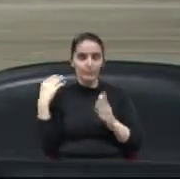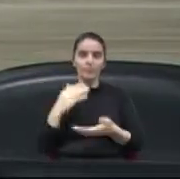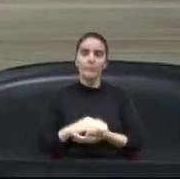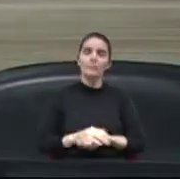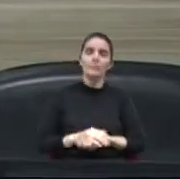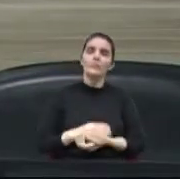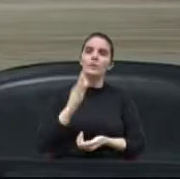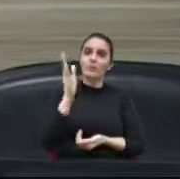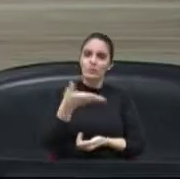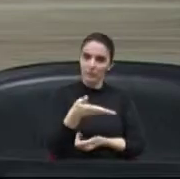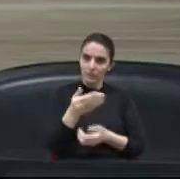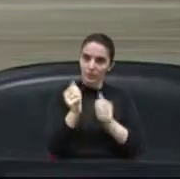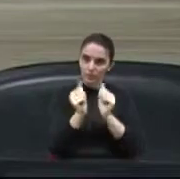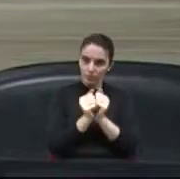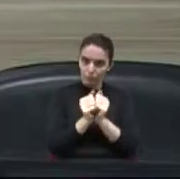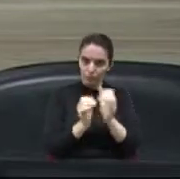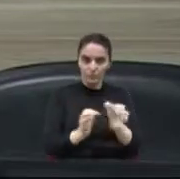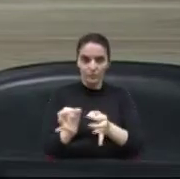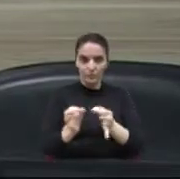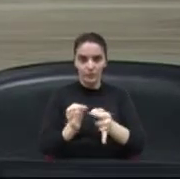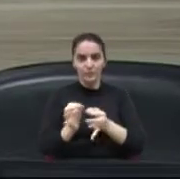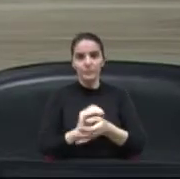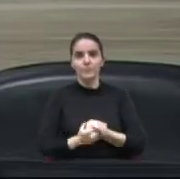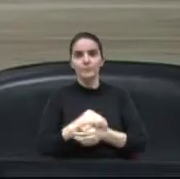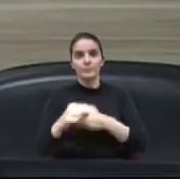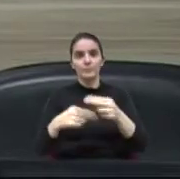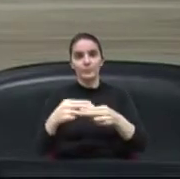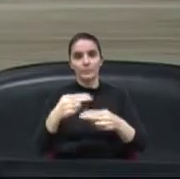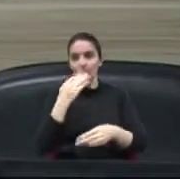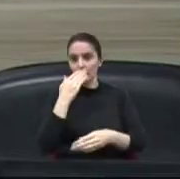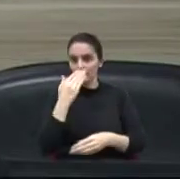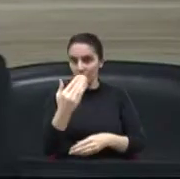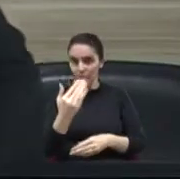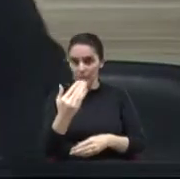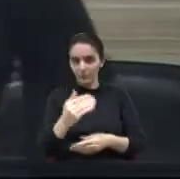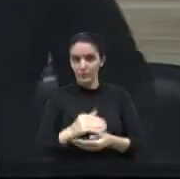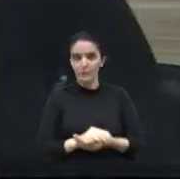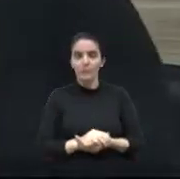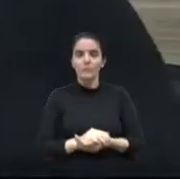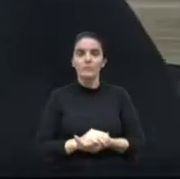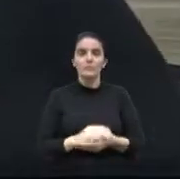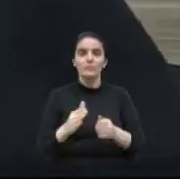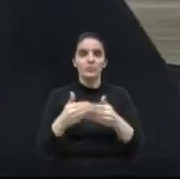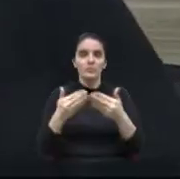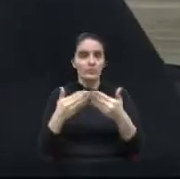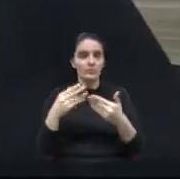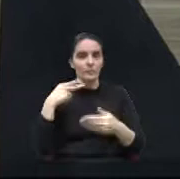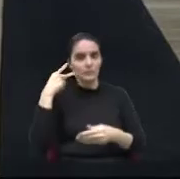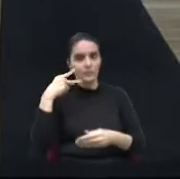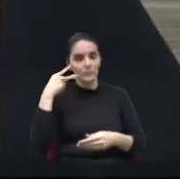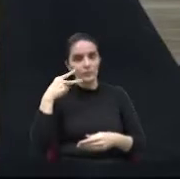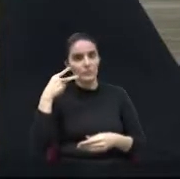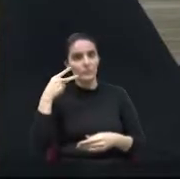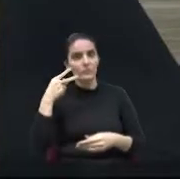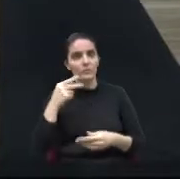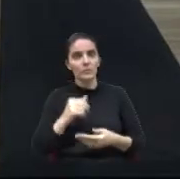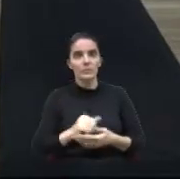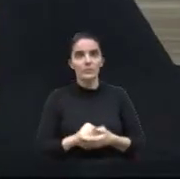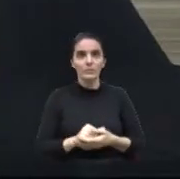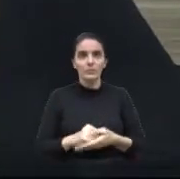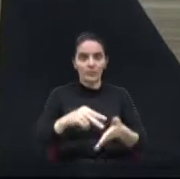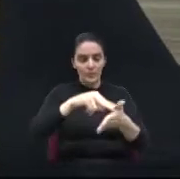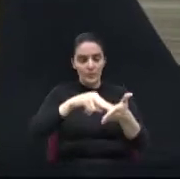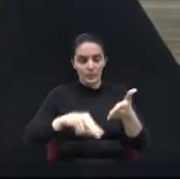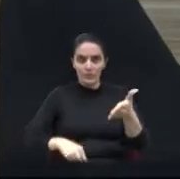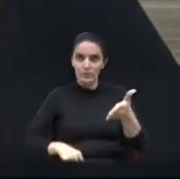estão incluídas no projeto. Então, peço encarecidamente a todos os vereadores que façam a leitura